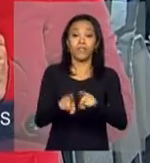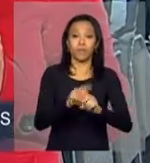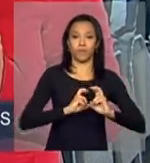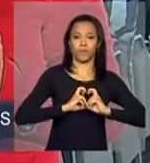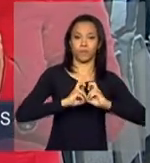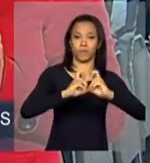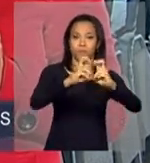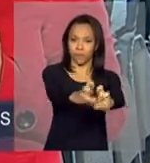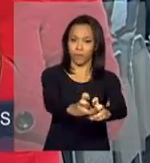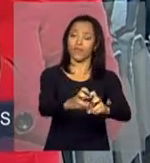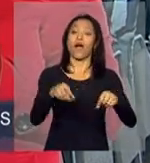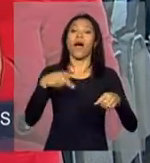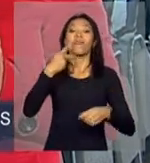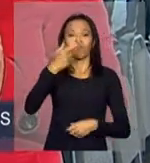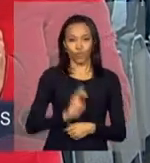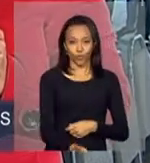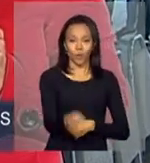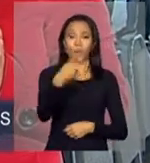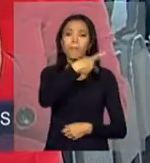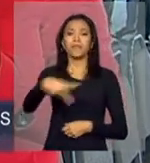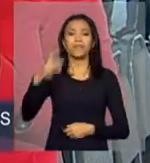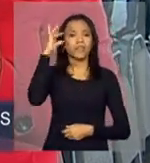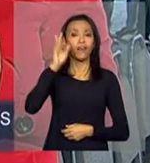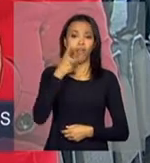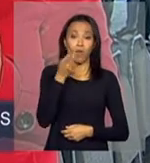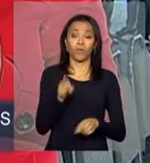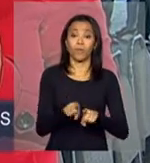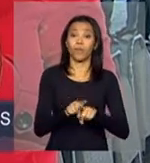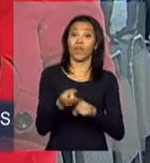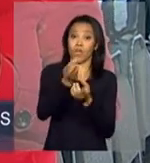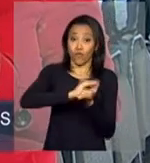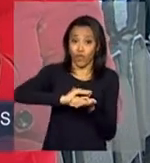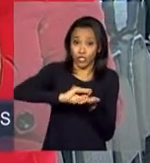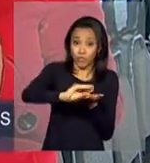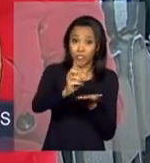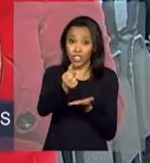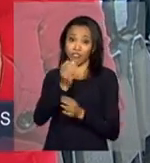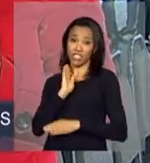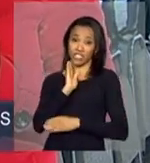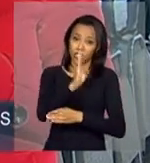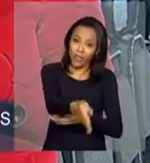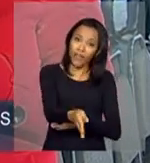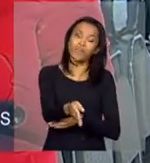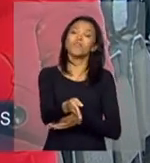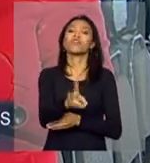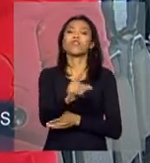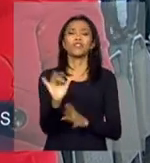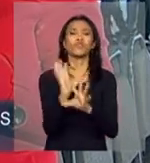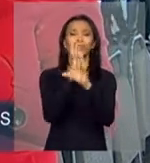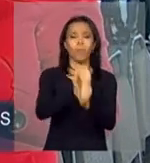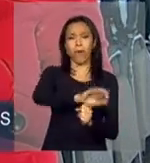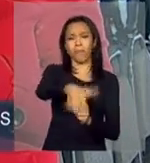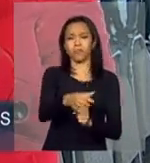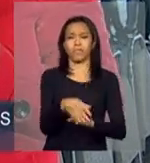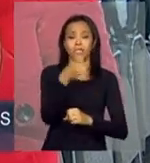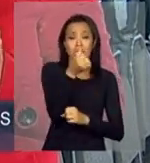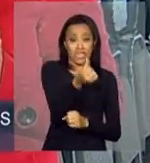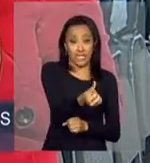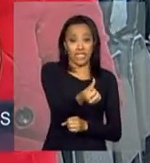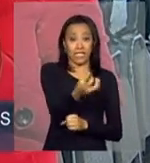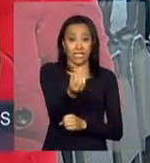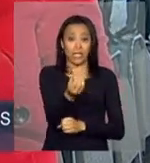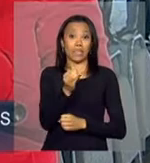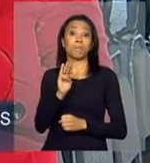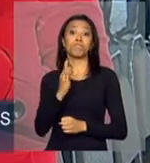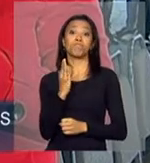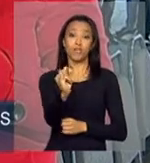rodovias. A presidenta ainda previu que os investimentos diretos externos devem somar cerca de 60